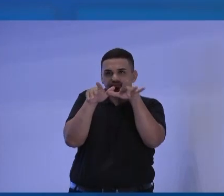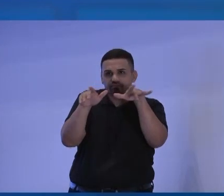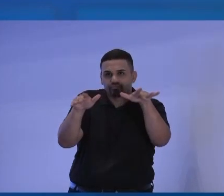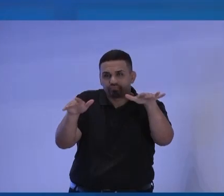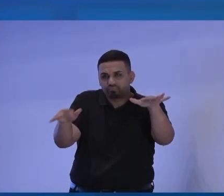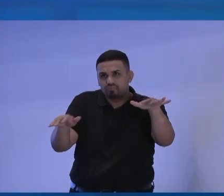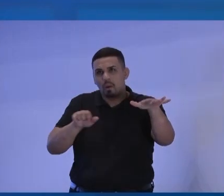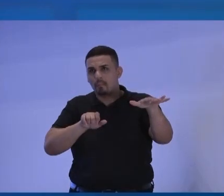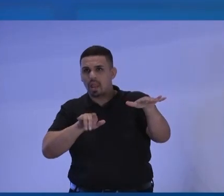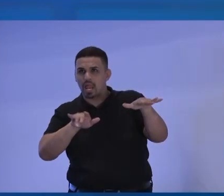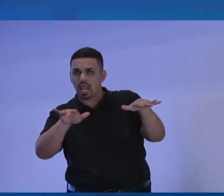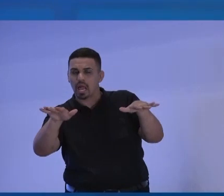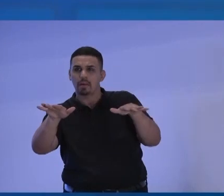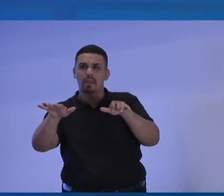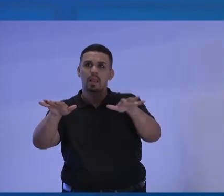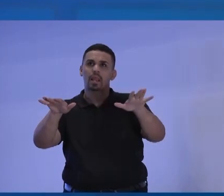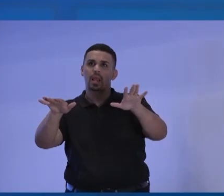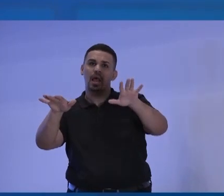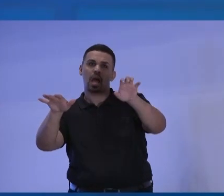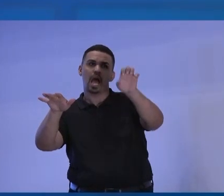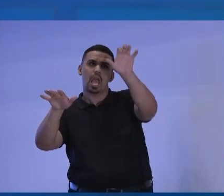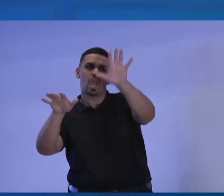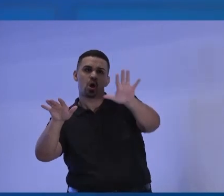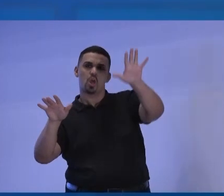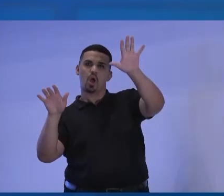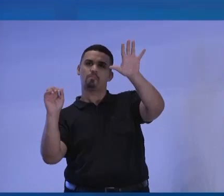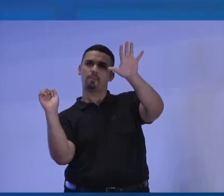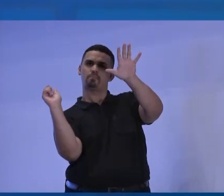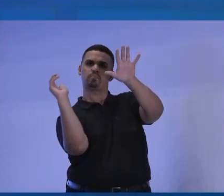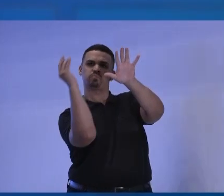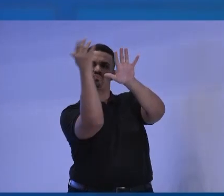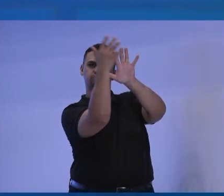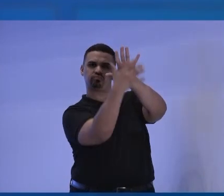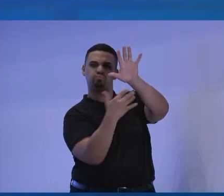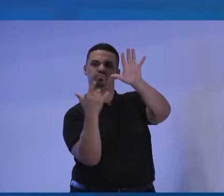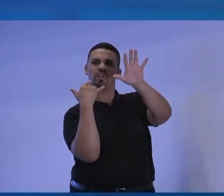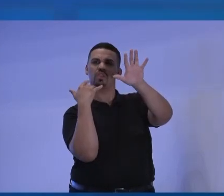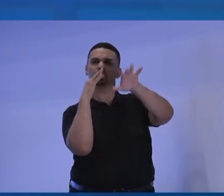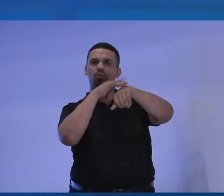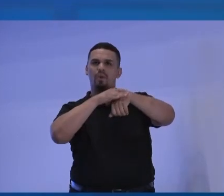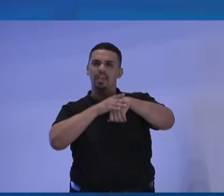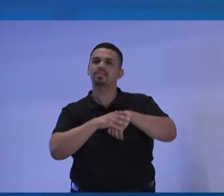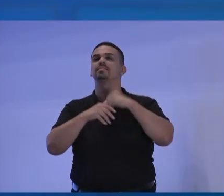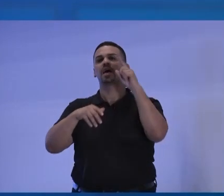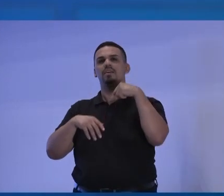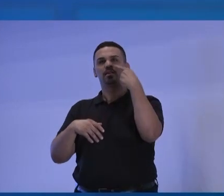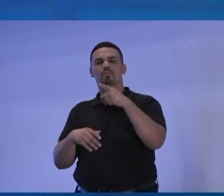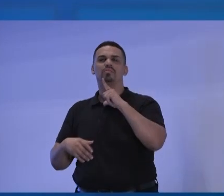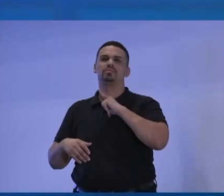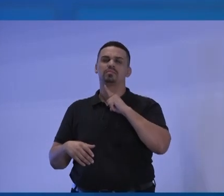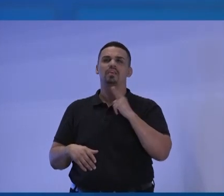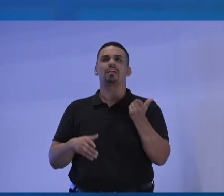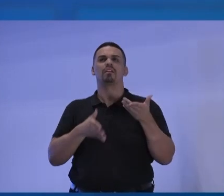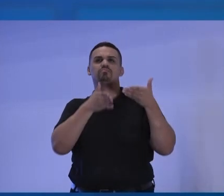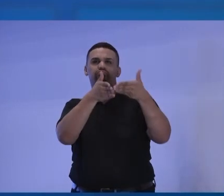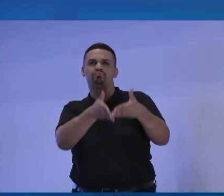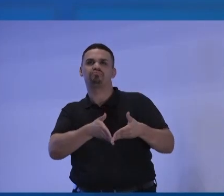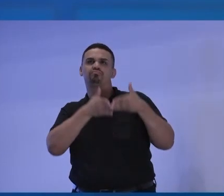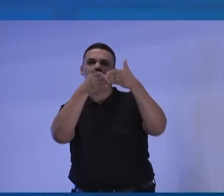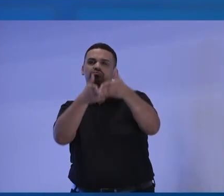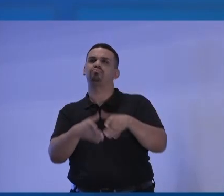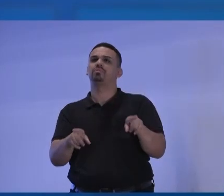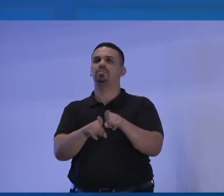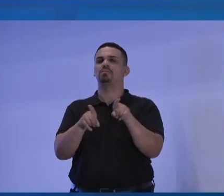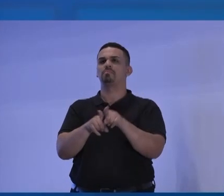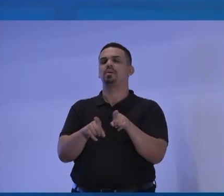se disseminou por toda a Europa e depois, por fim, com as grandes navegações e o tráfico negreiro,